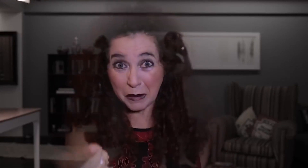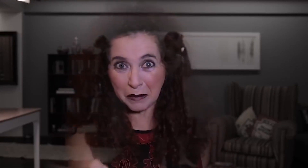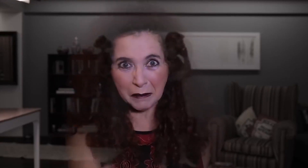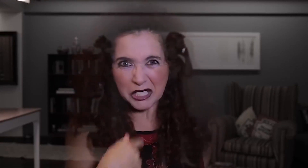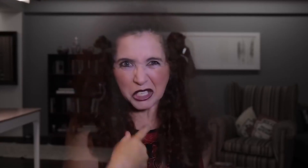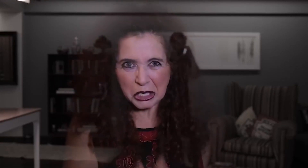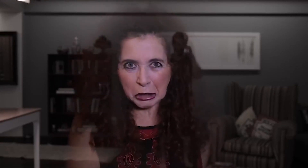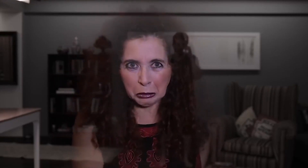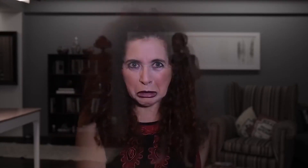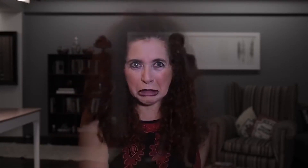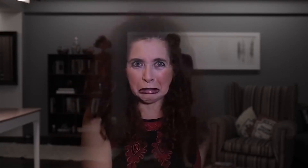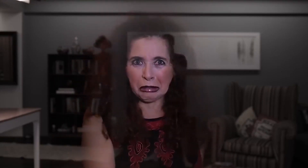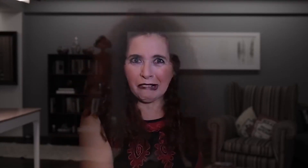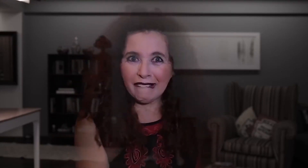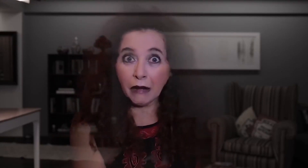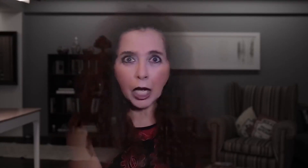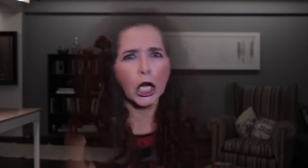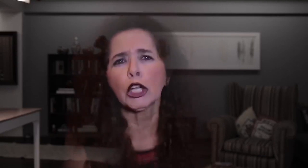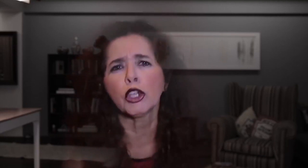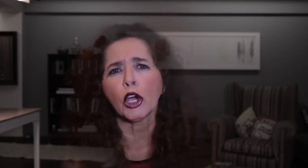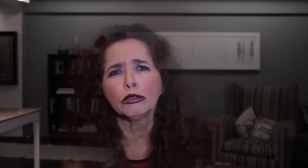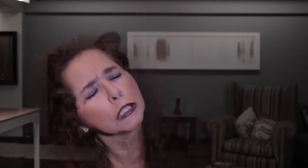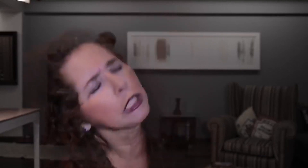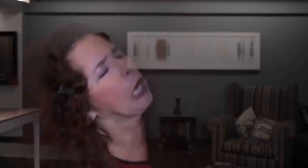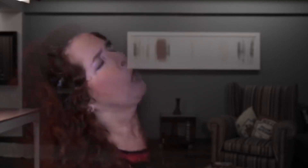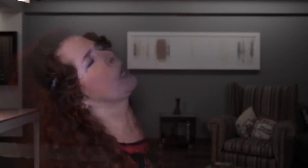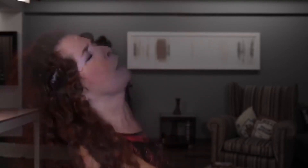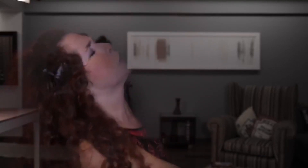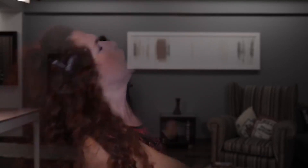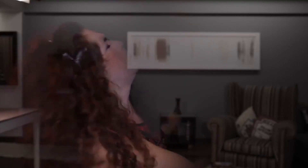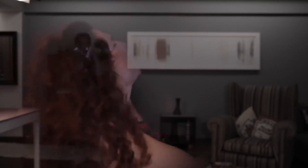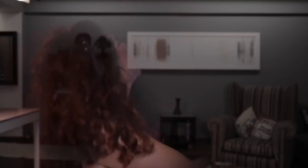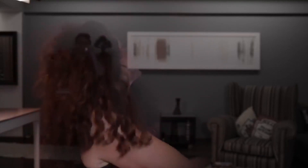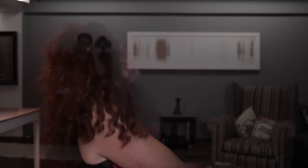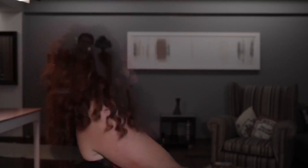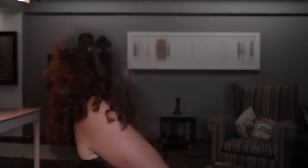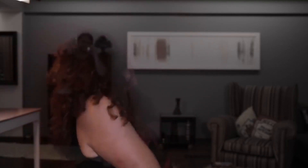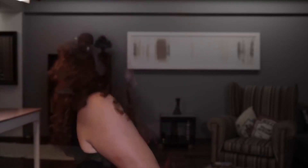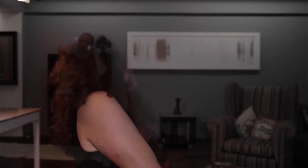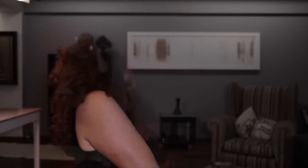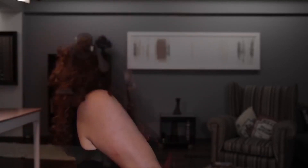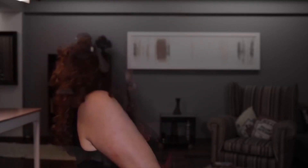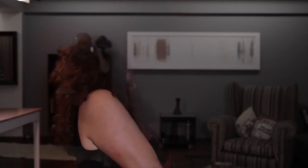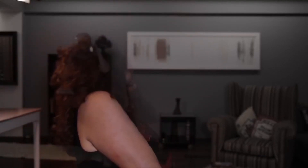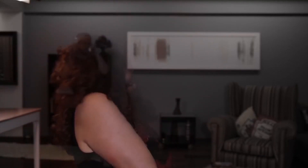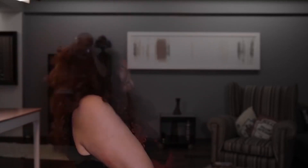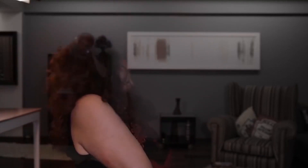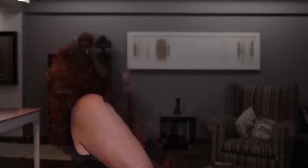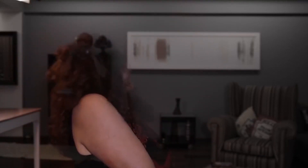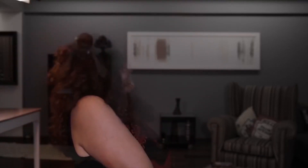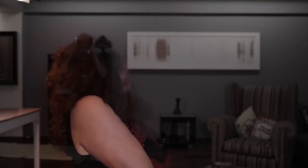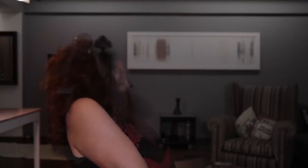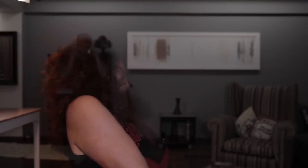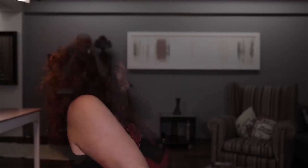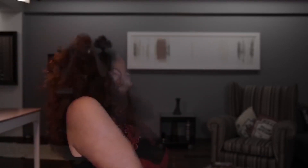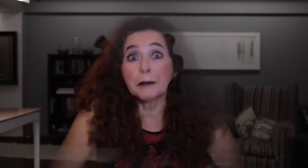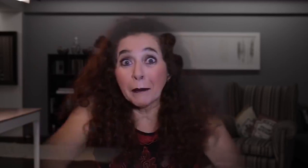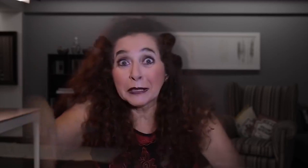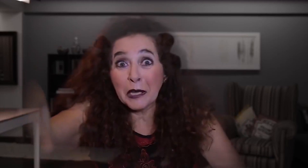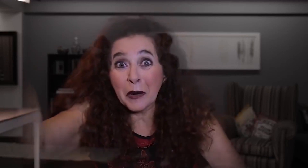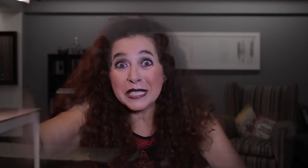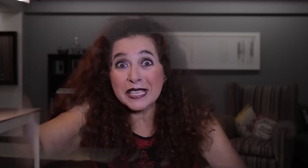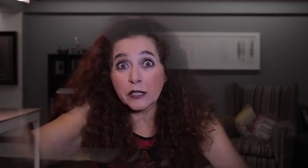ele Almir. bebe mais ainda. Ele quer parar Você de beber, sempre mas a diz titia aqui isso. não deixa, não. Não, eu Cadê? sou Adriano, Cadê? O garotinho presta atenção. mangaceiro da Não, titia!